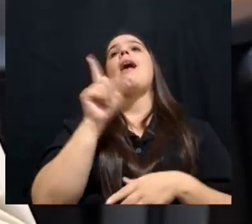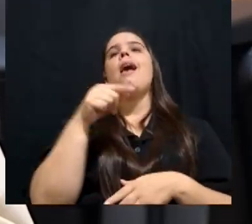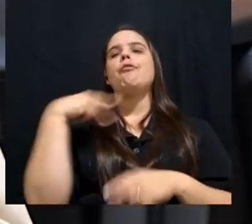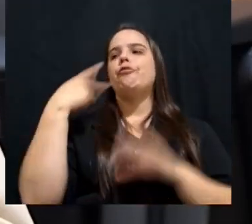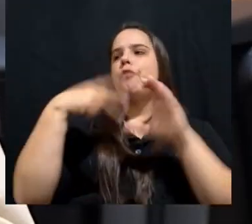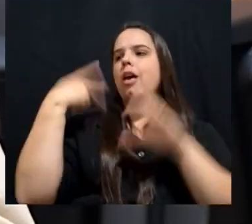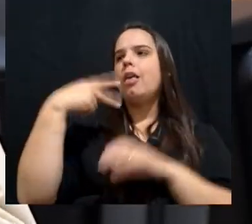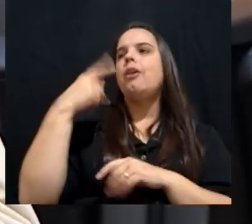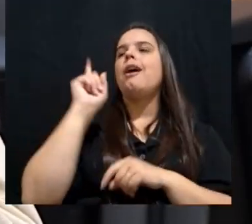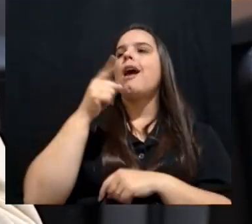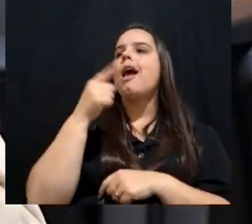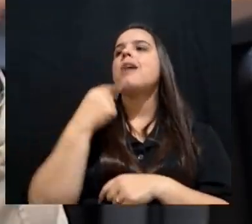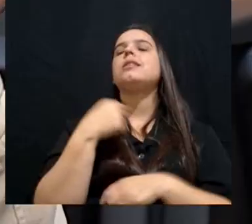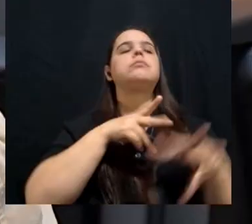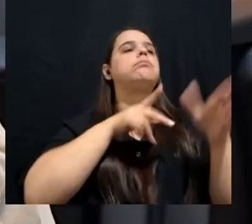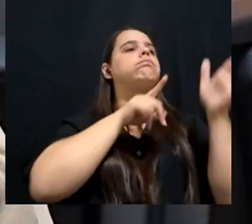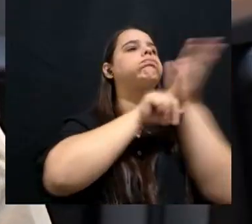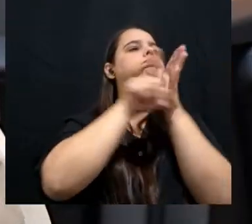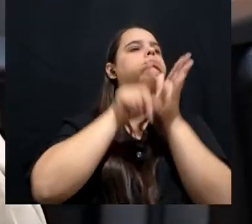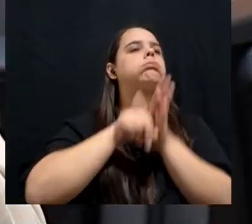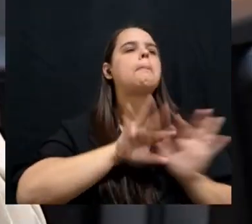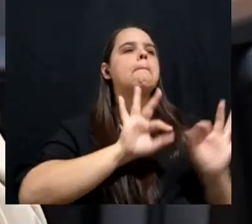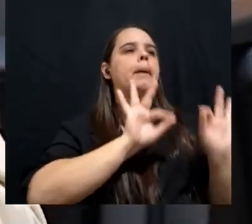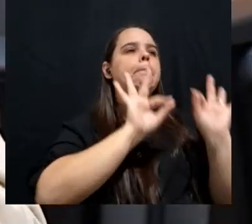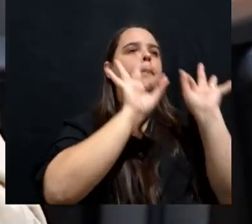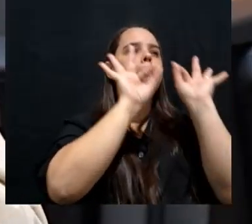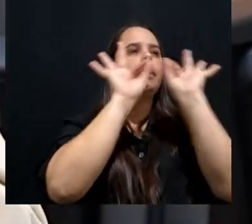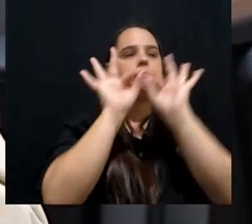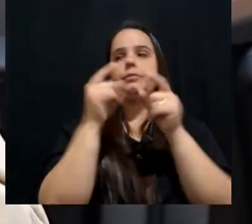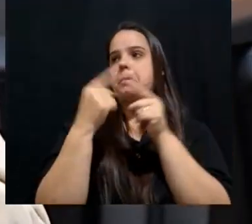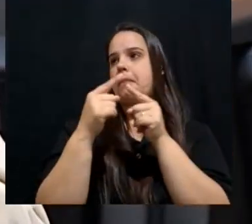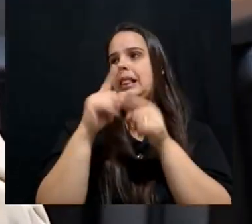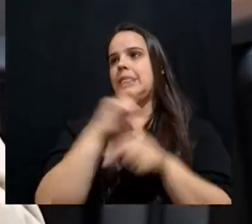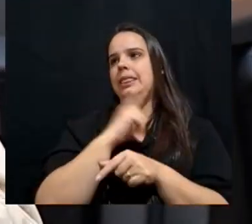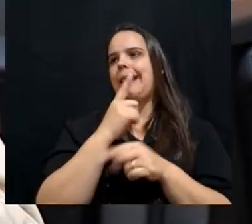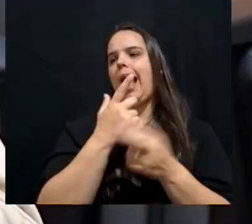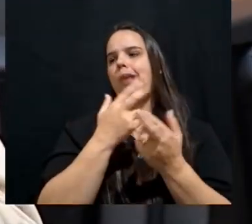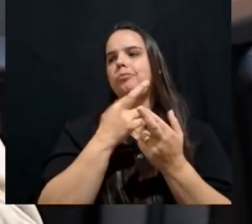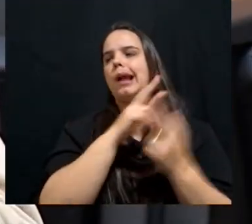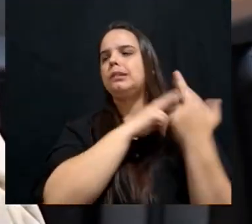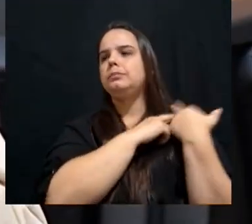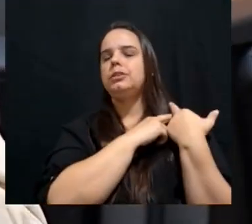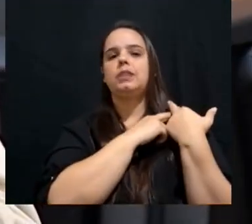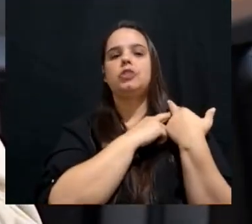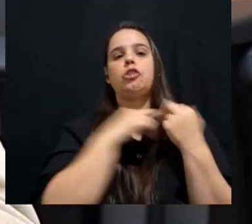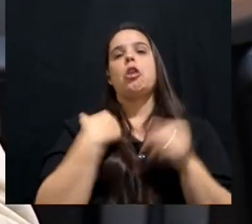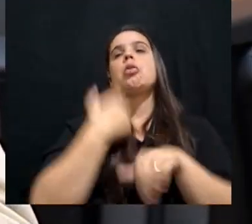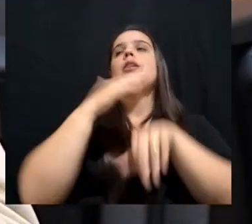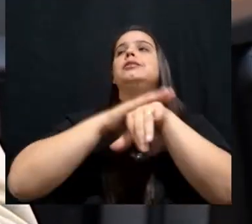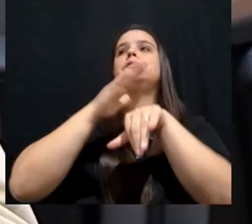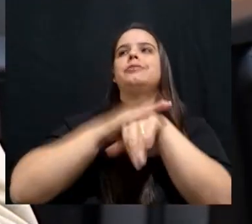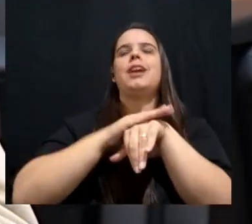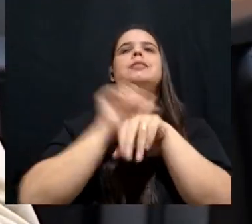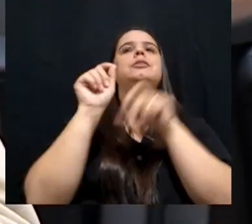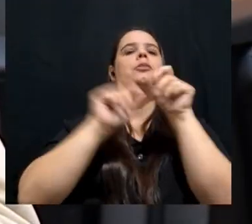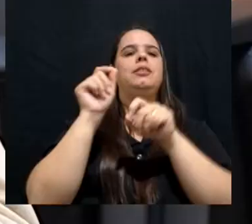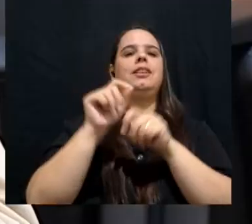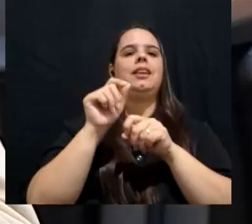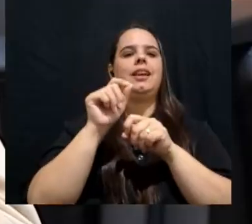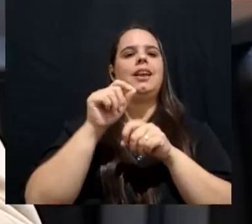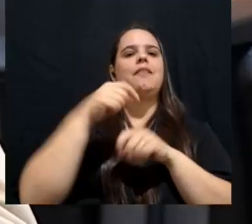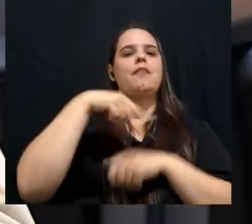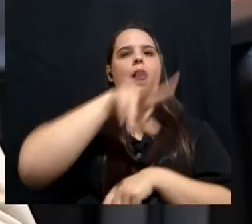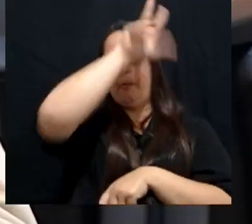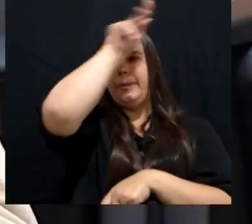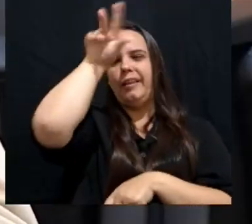e fiscalizar. Só que tem uma função extraoficial que a gente faz bastante, que é encher o saco do prefeito.